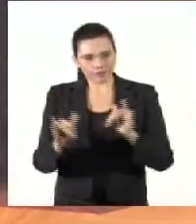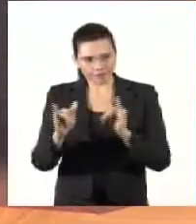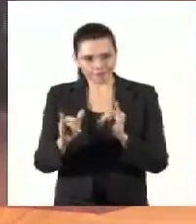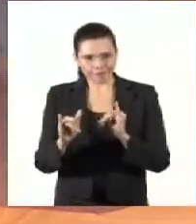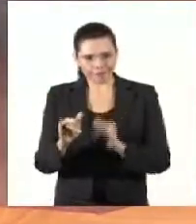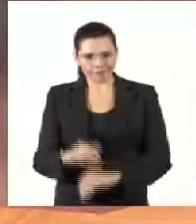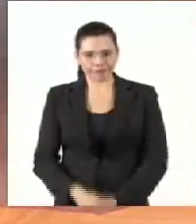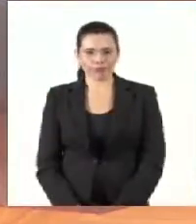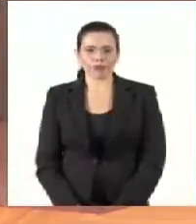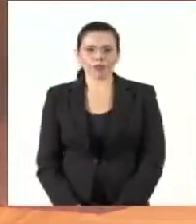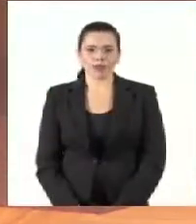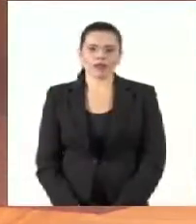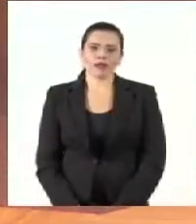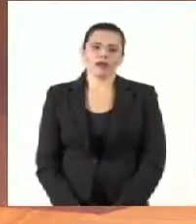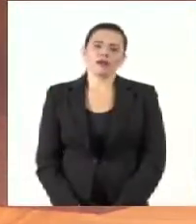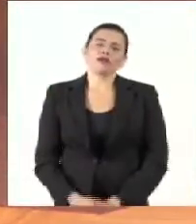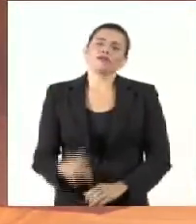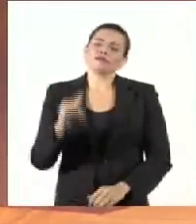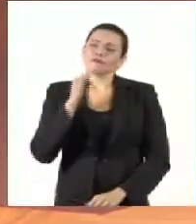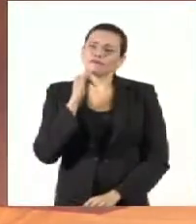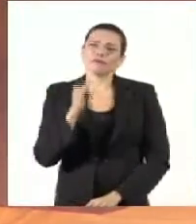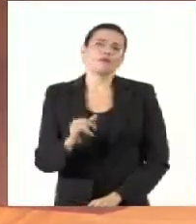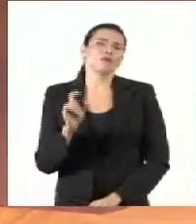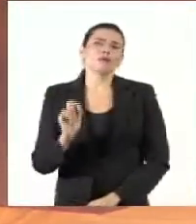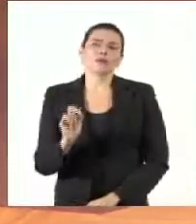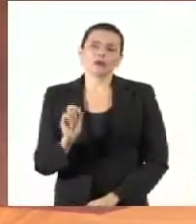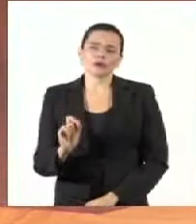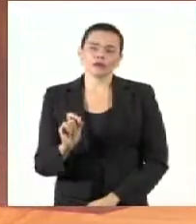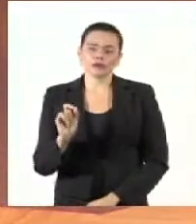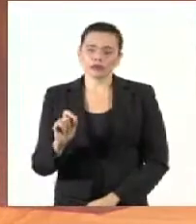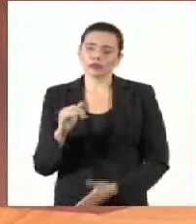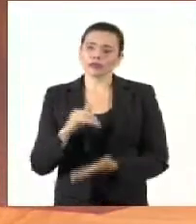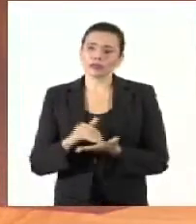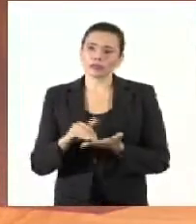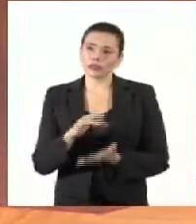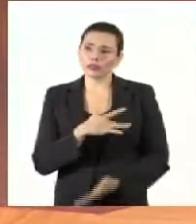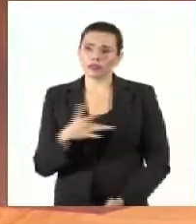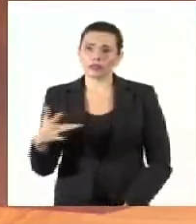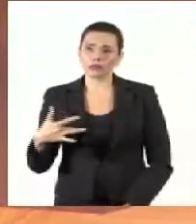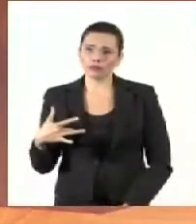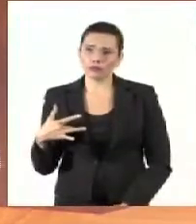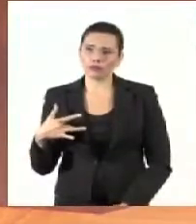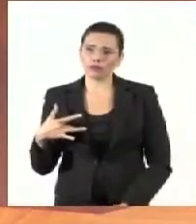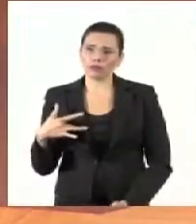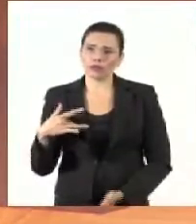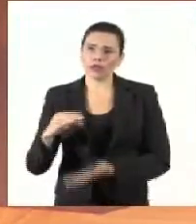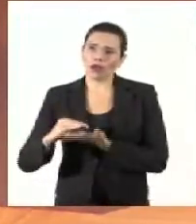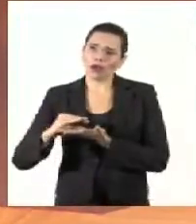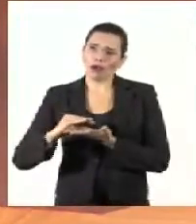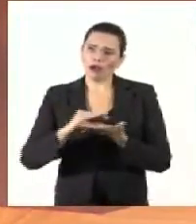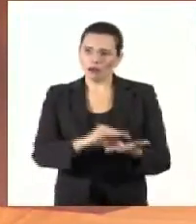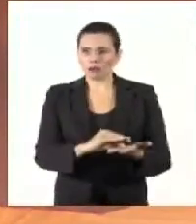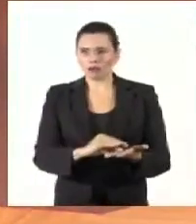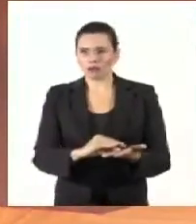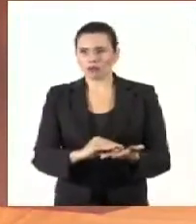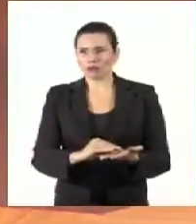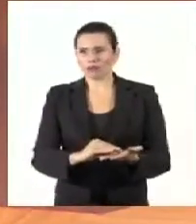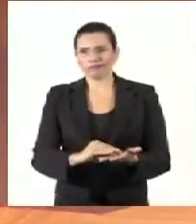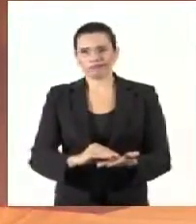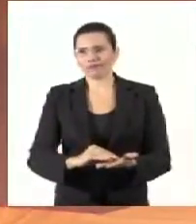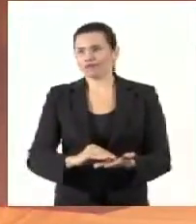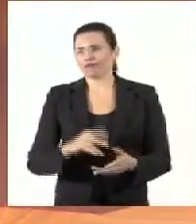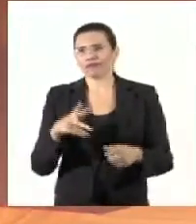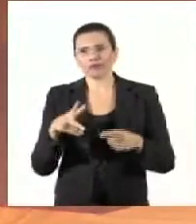tais repasses. Só que eu acho que o secretário Marcos Pacheco, ele não leu o que ele